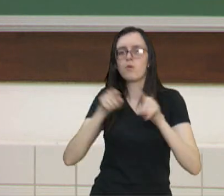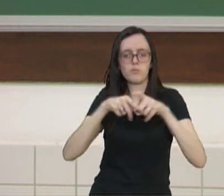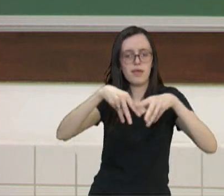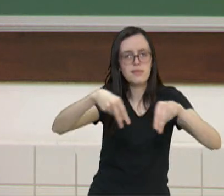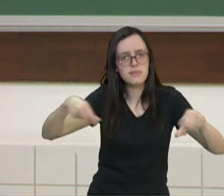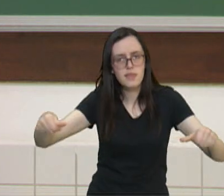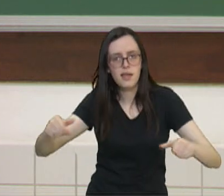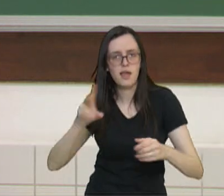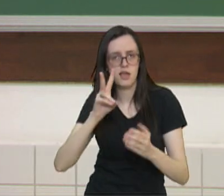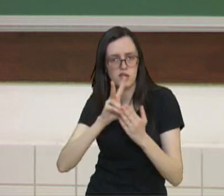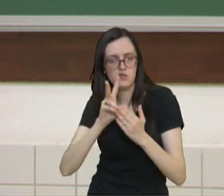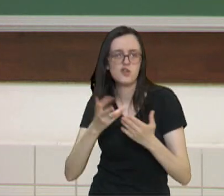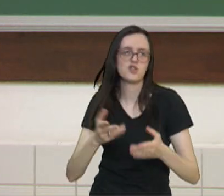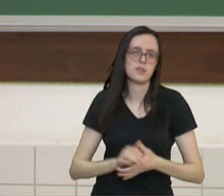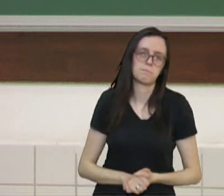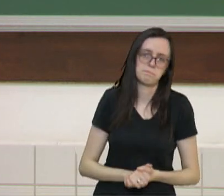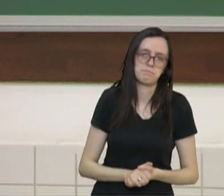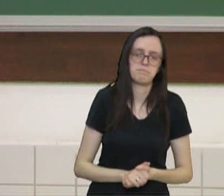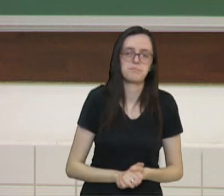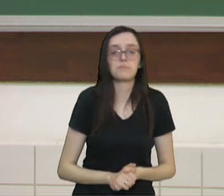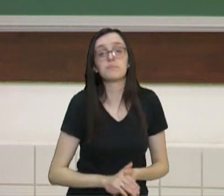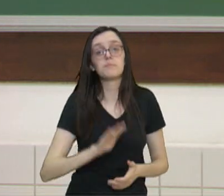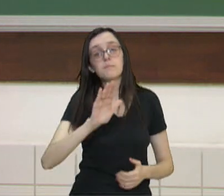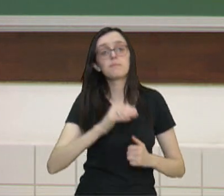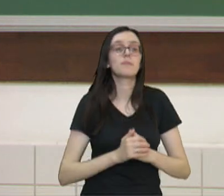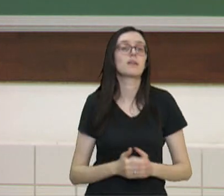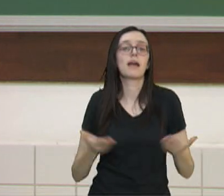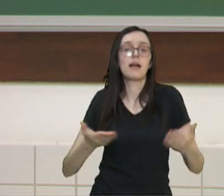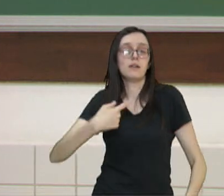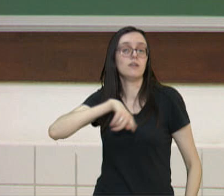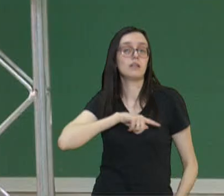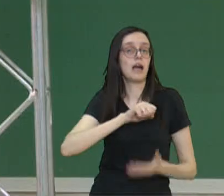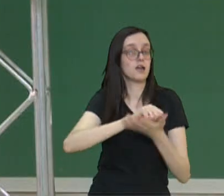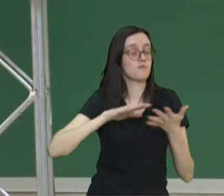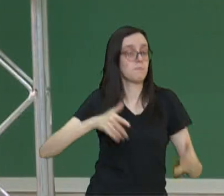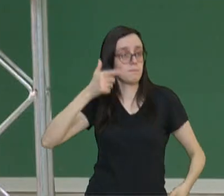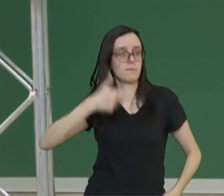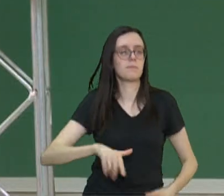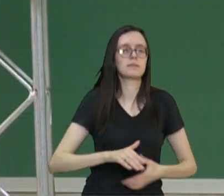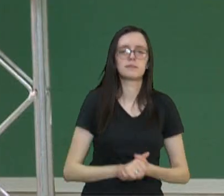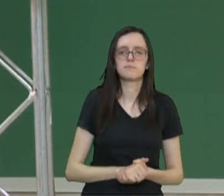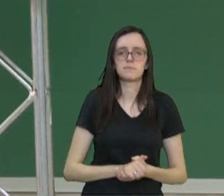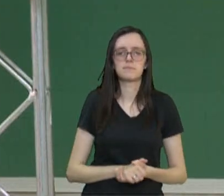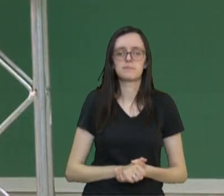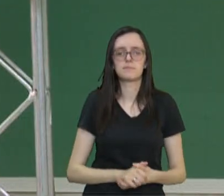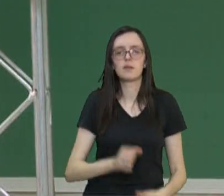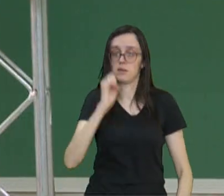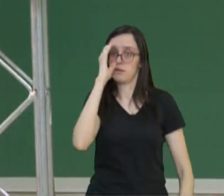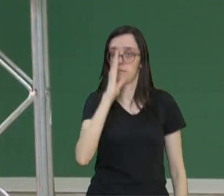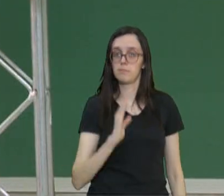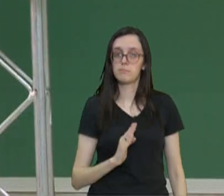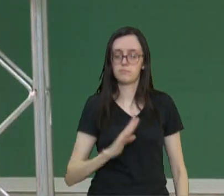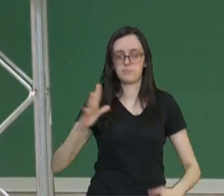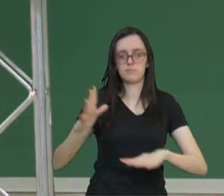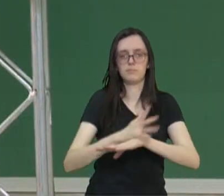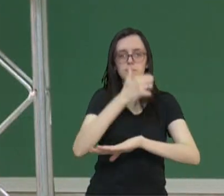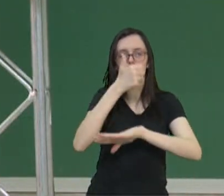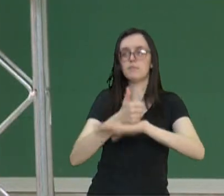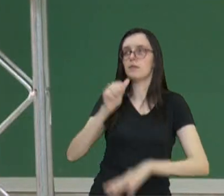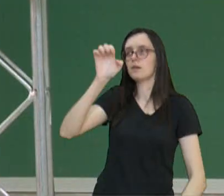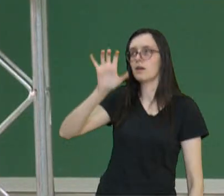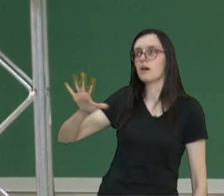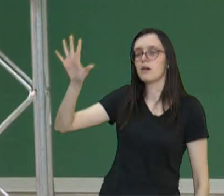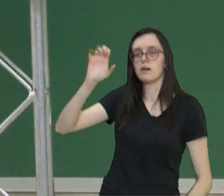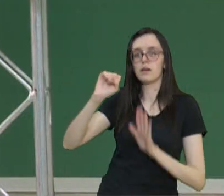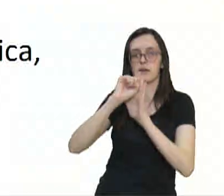terras indígenas. Tá. E vamos de mais atividade aqui. O Brasil, colonizado por europeus